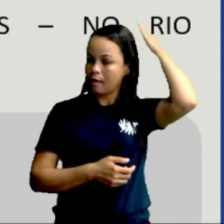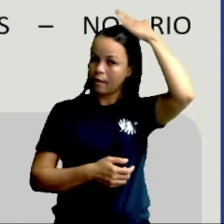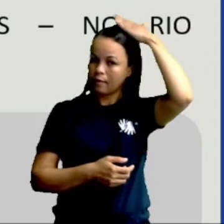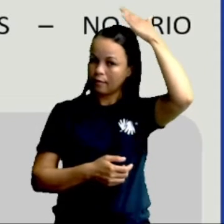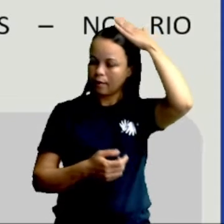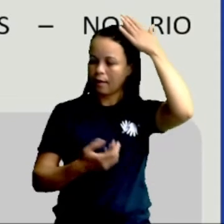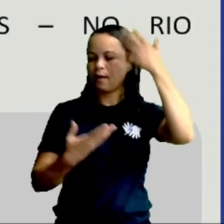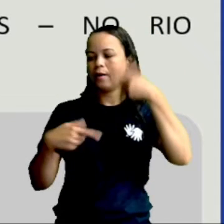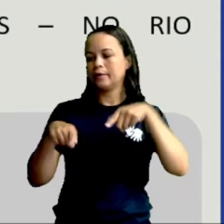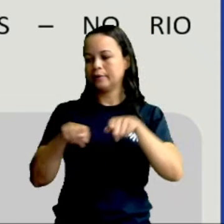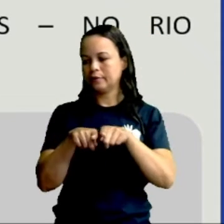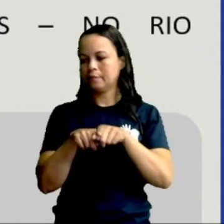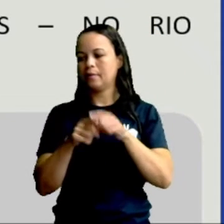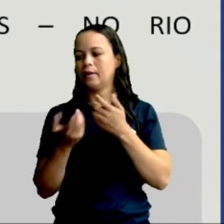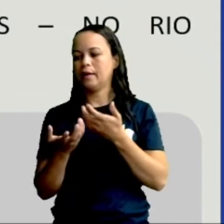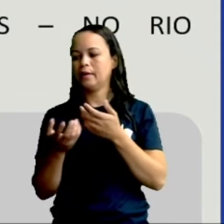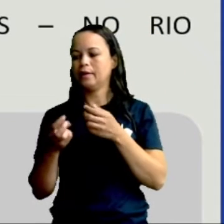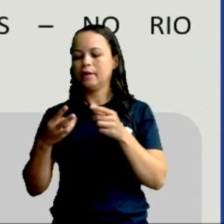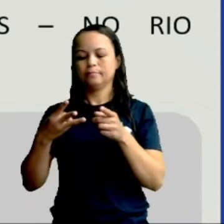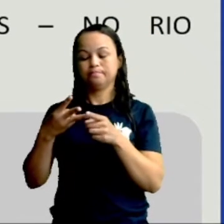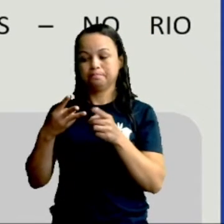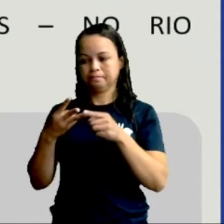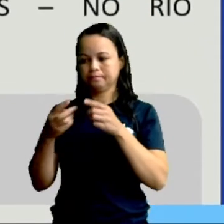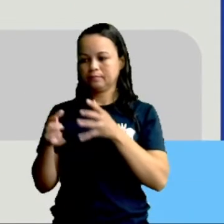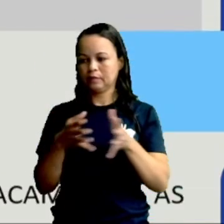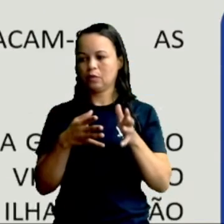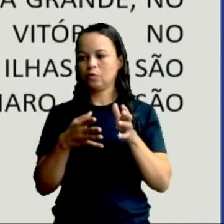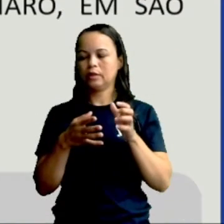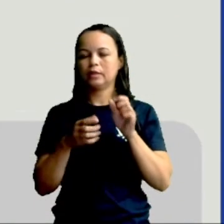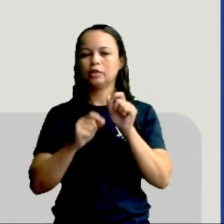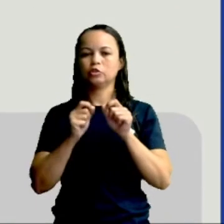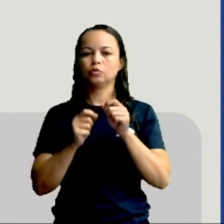está vendo a hidrelétrica de Três Marias.